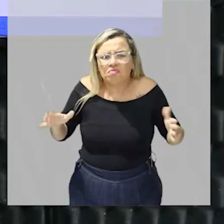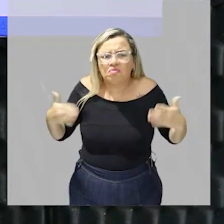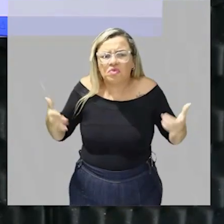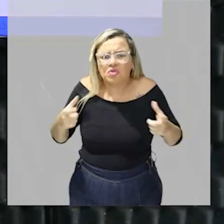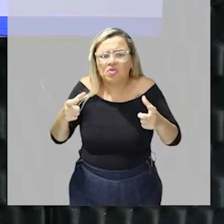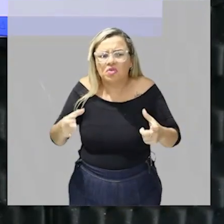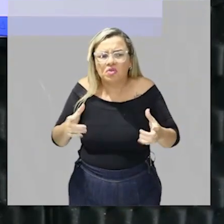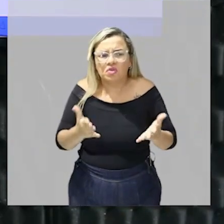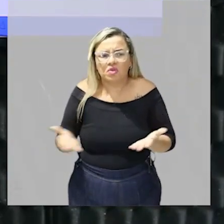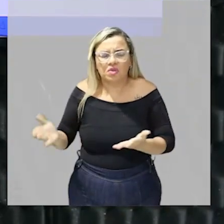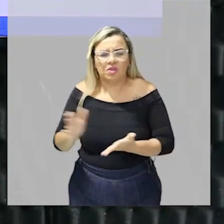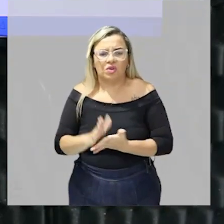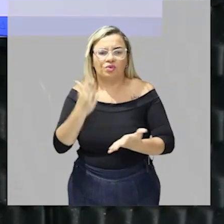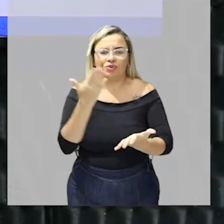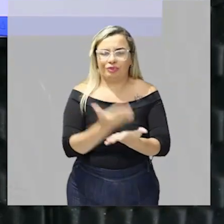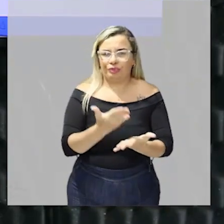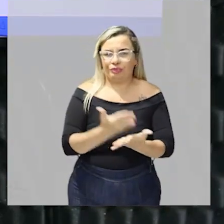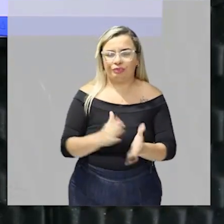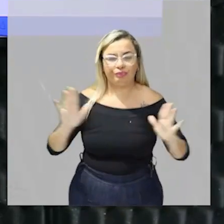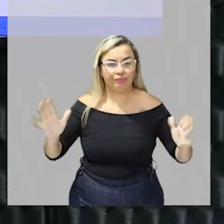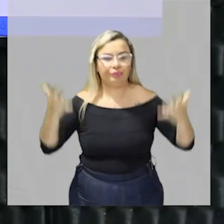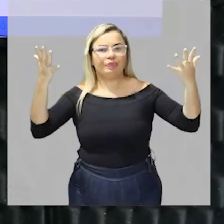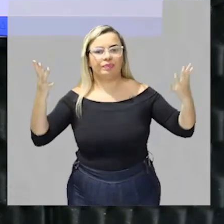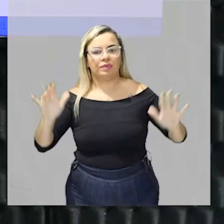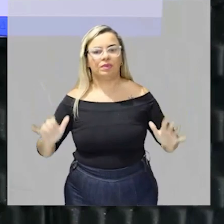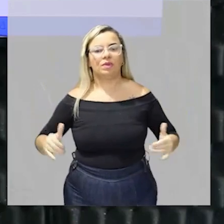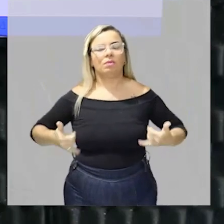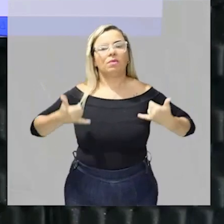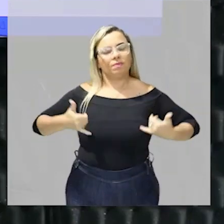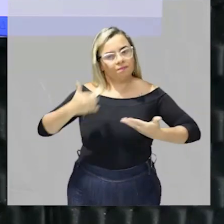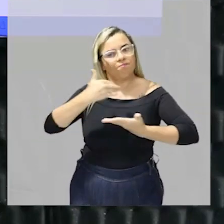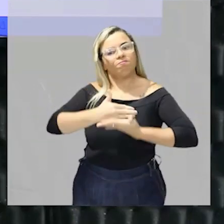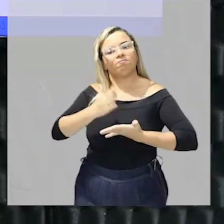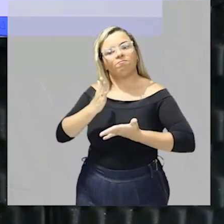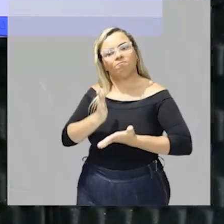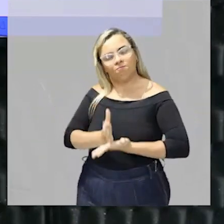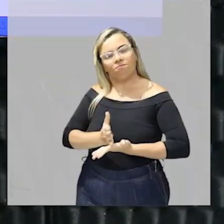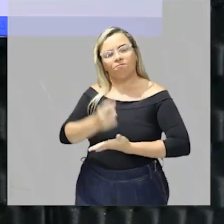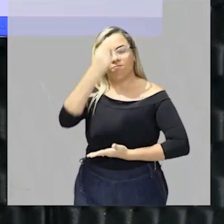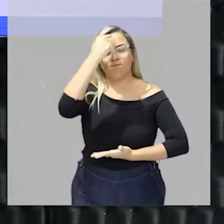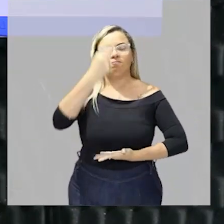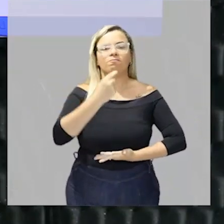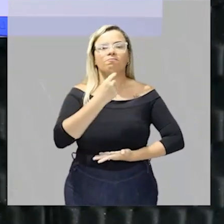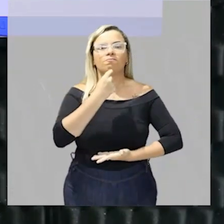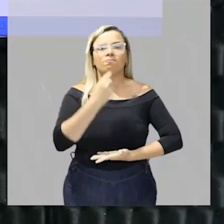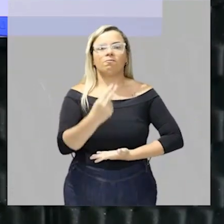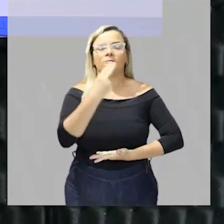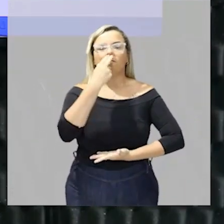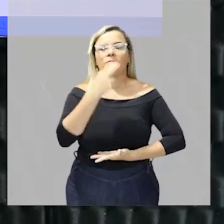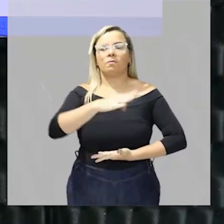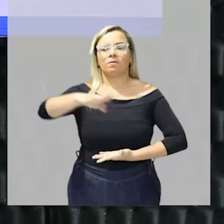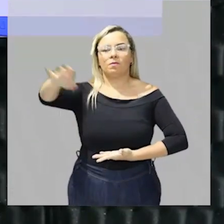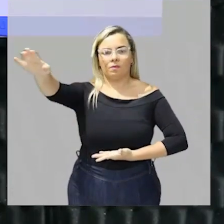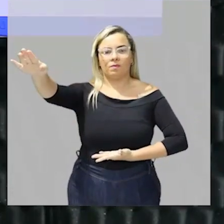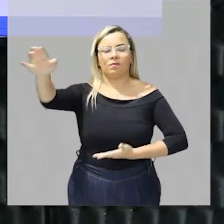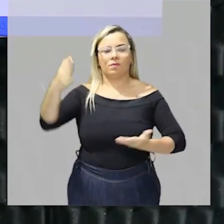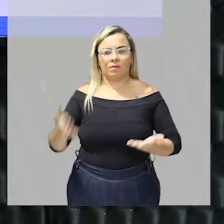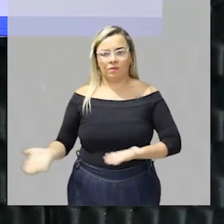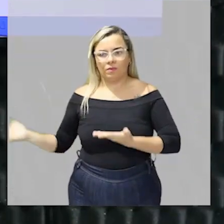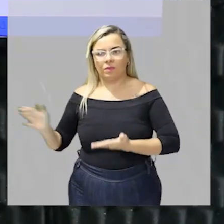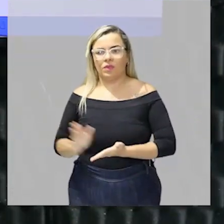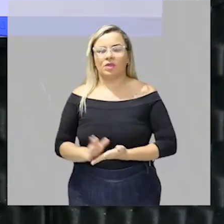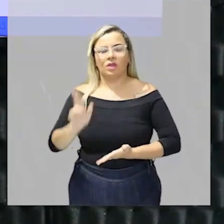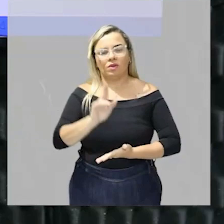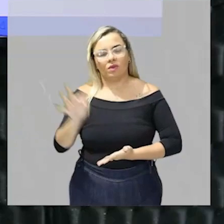Estudante comemora aniversário com um bolo da imagem de Hitler, um estudante da